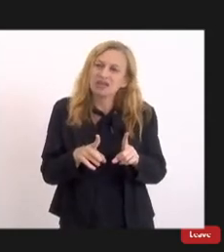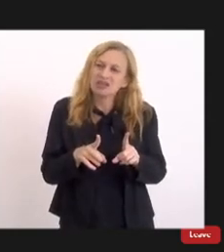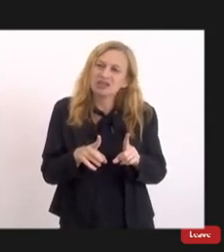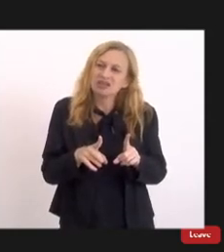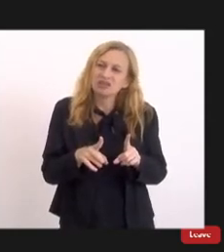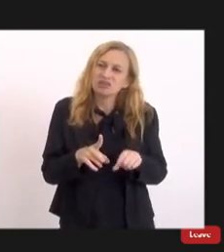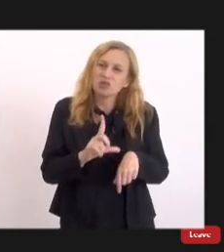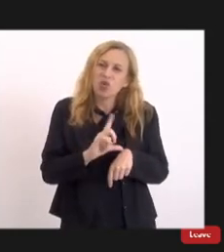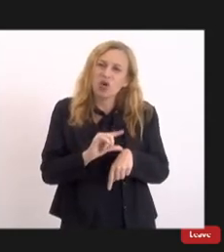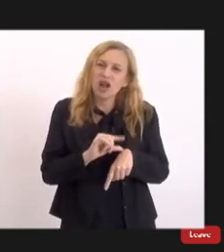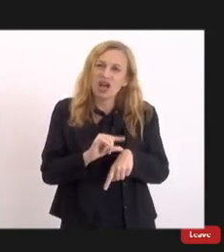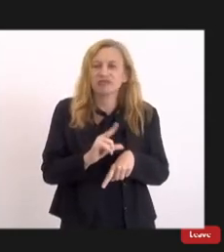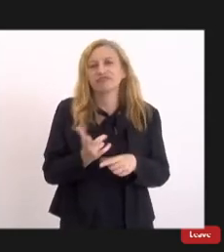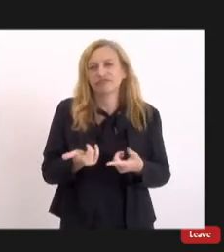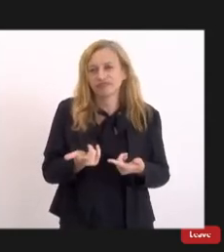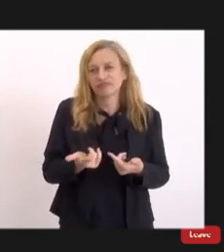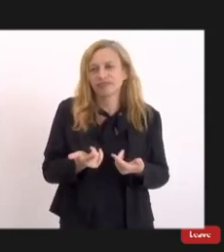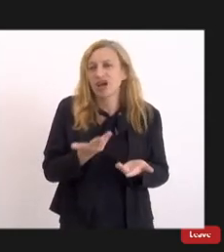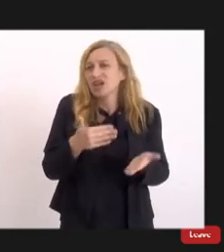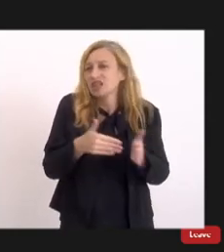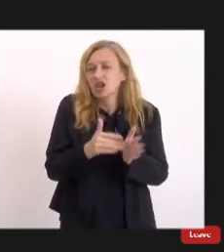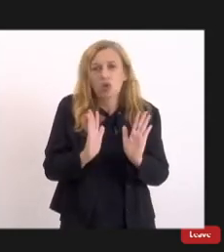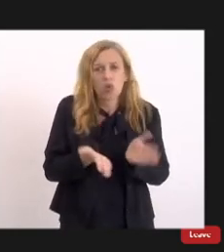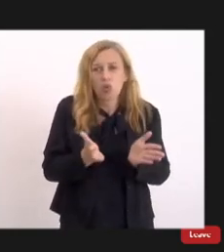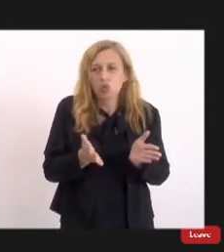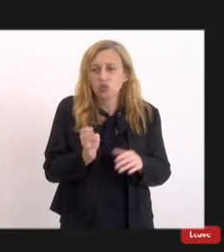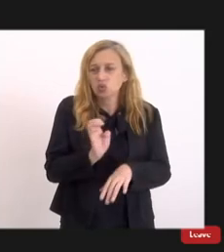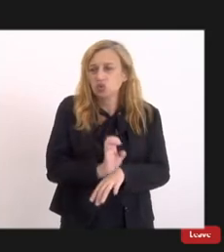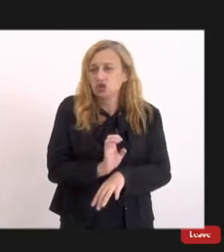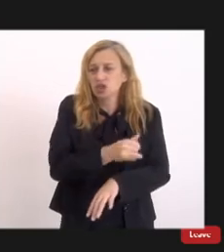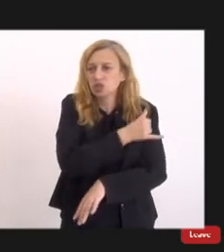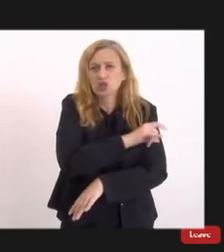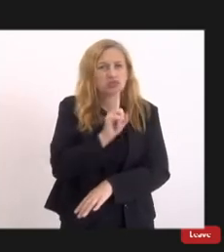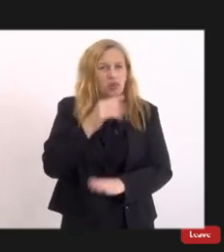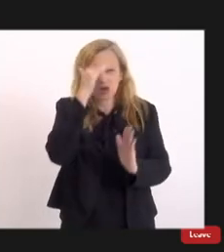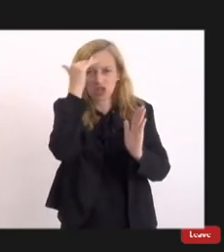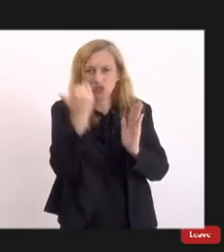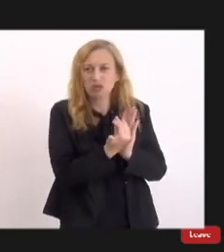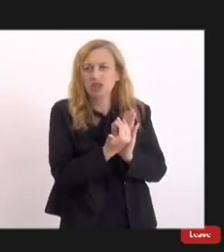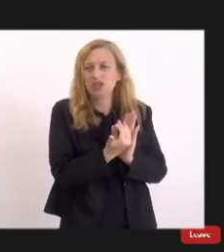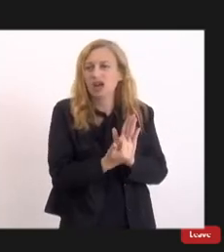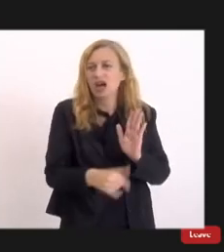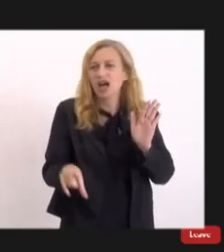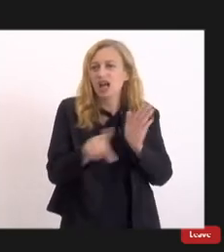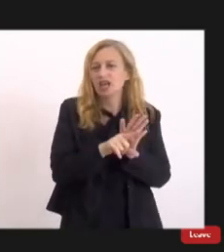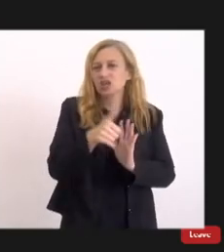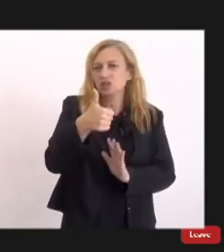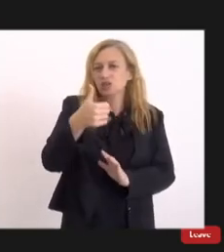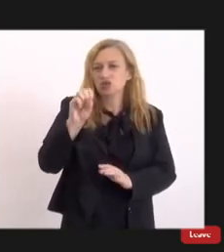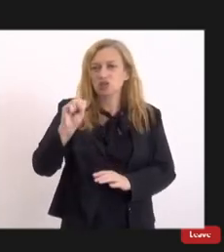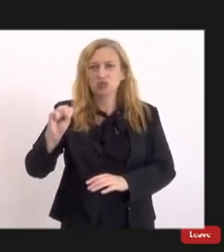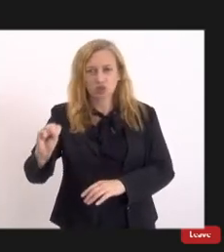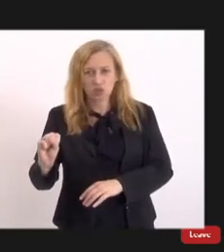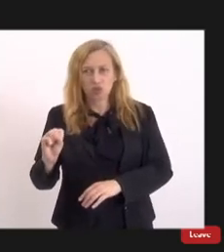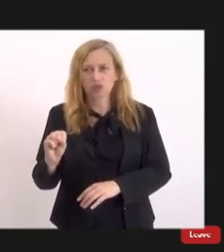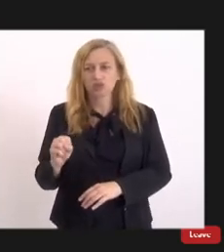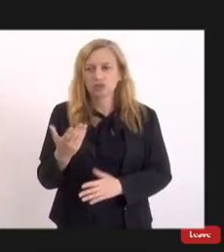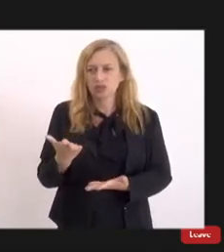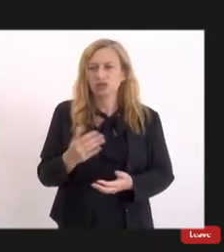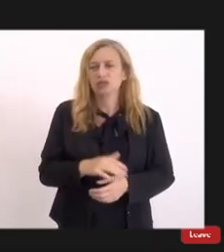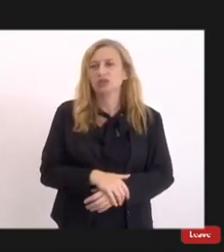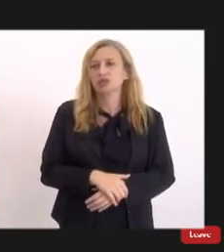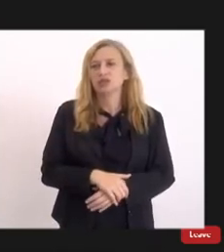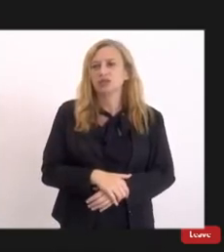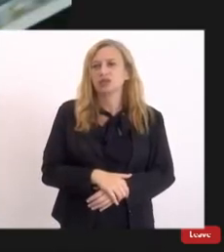carga horária. Que até hoje o estado do Rio de Janeiro não respeita uma lei que é de 2008. Fez uma, né, empurrou de cima para